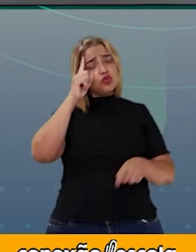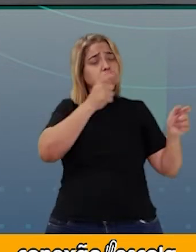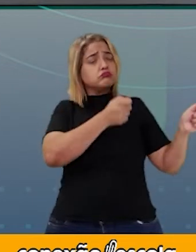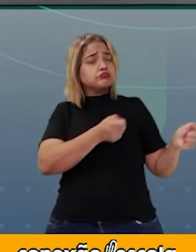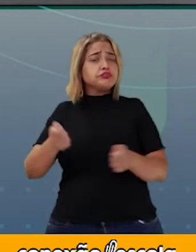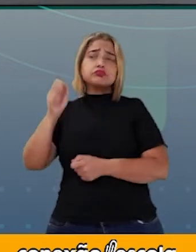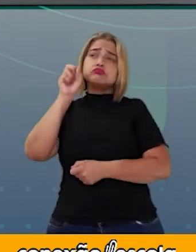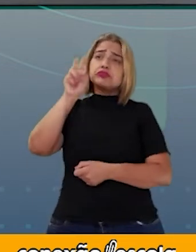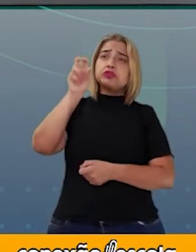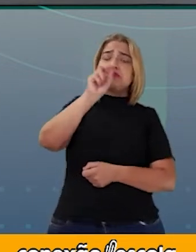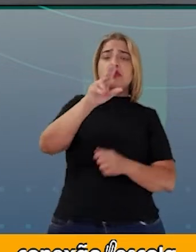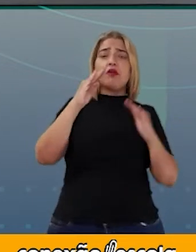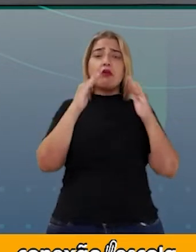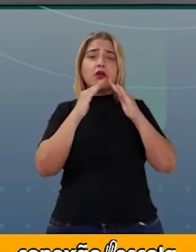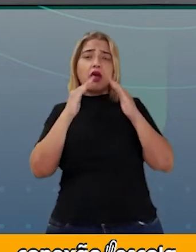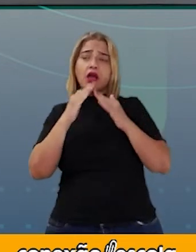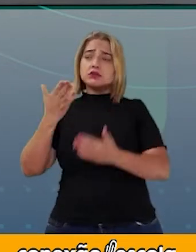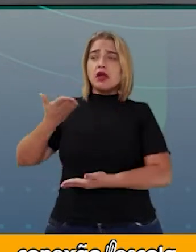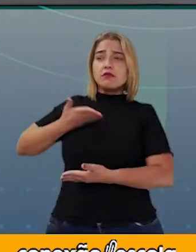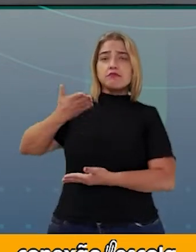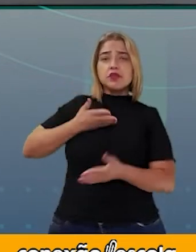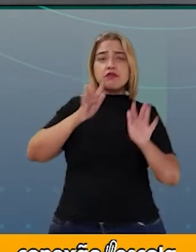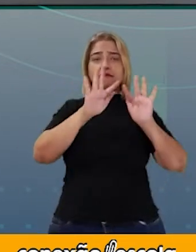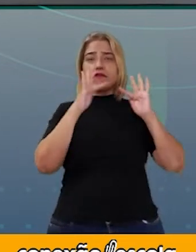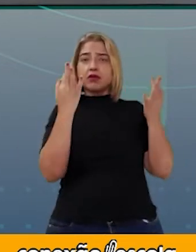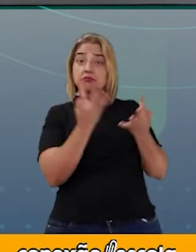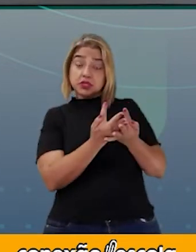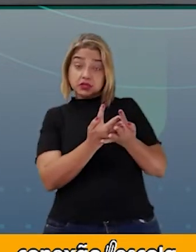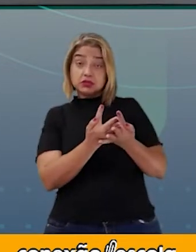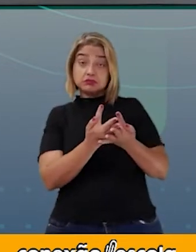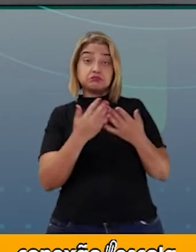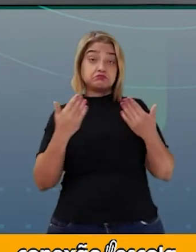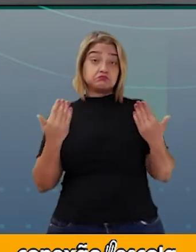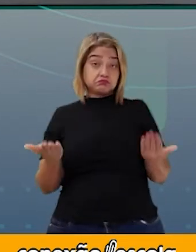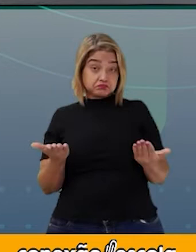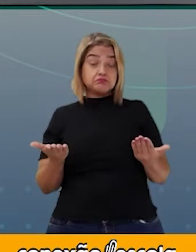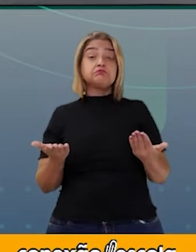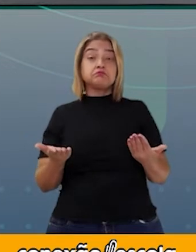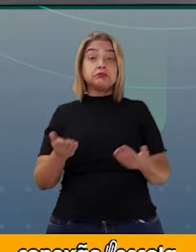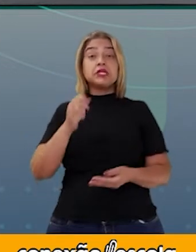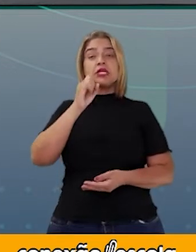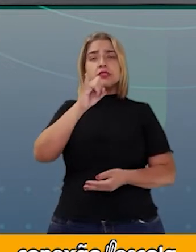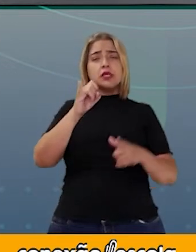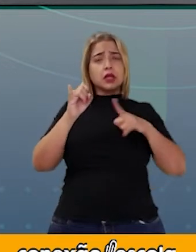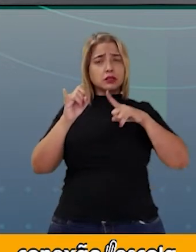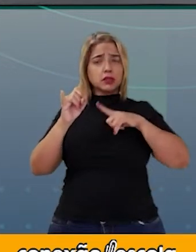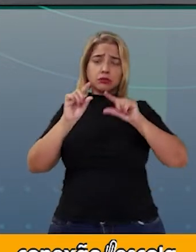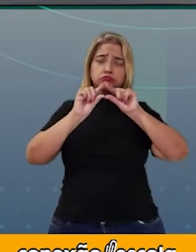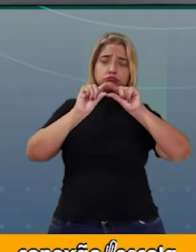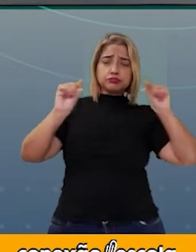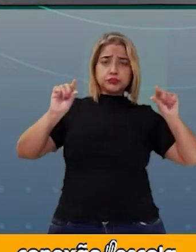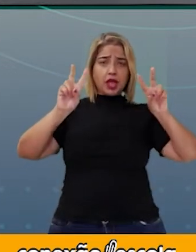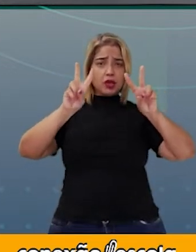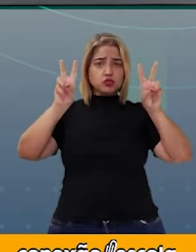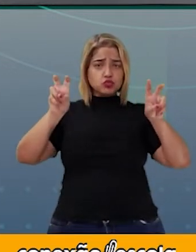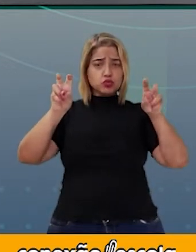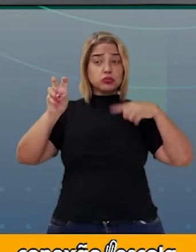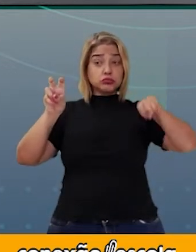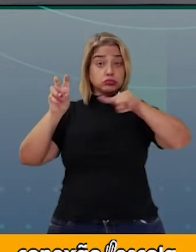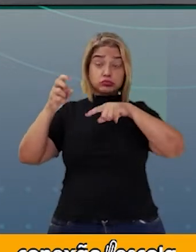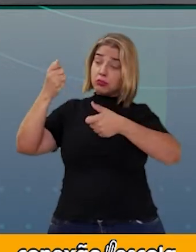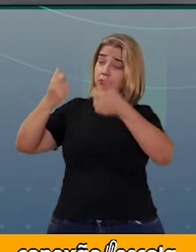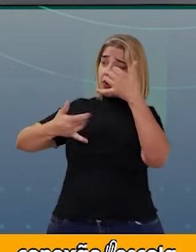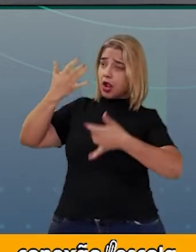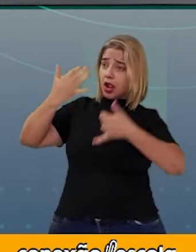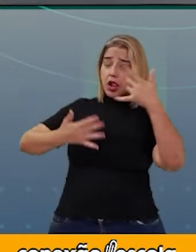em casa, com os amigos, com a família, por exemplo? Se temos uma pauta e estamos falando sobre ela, com